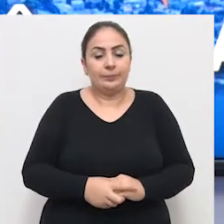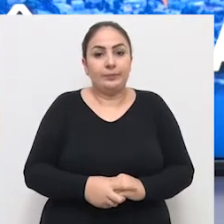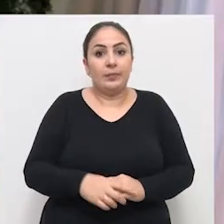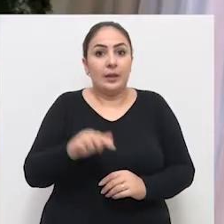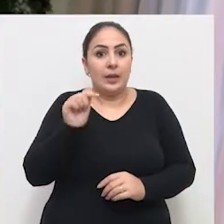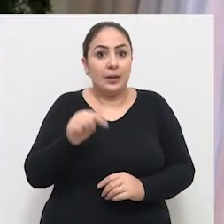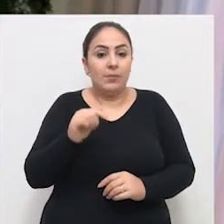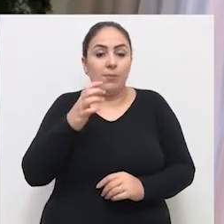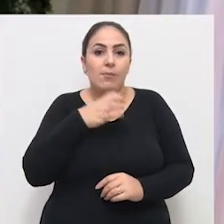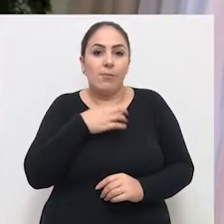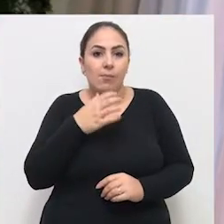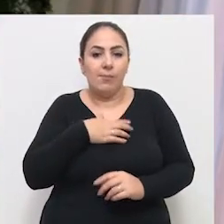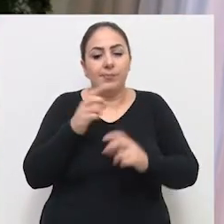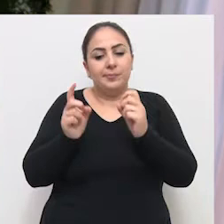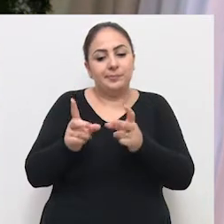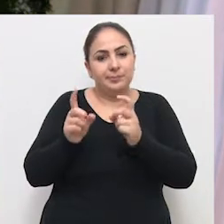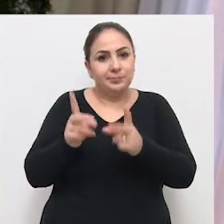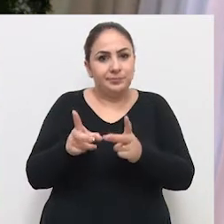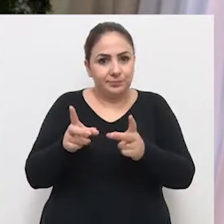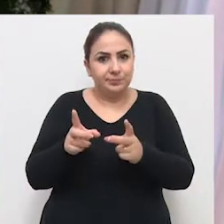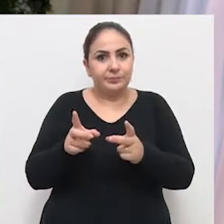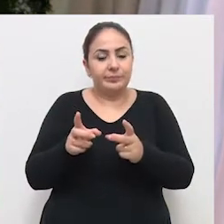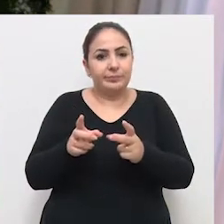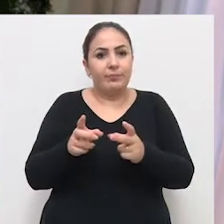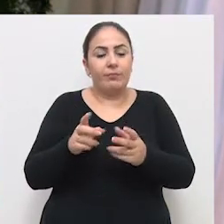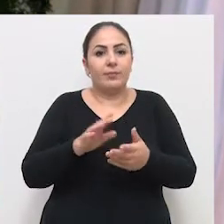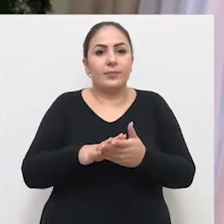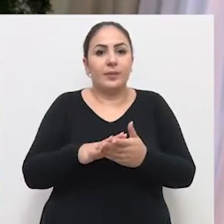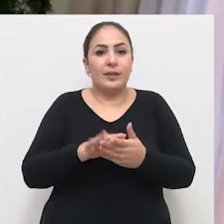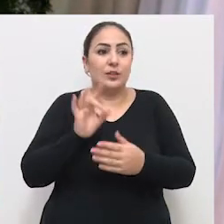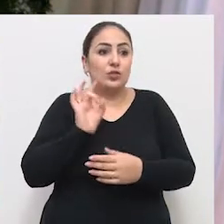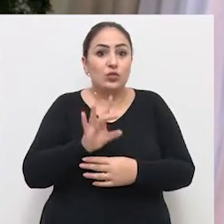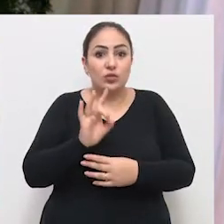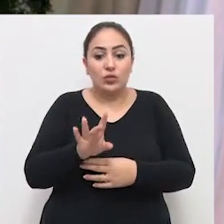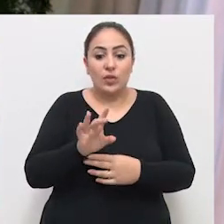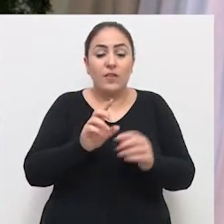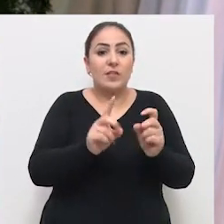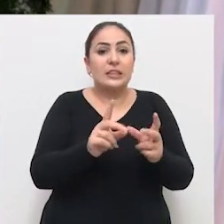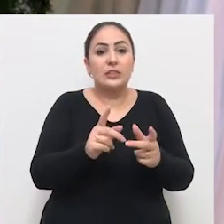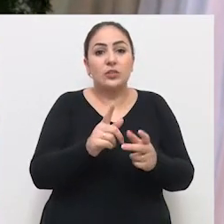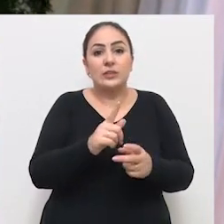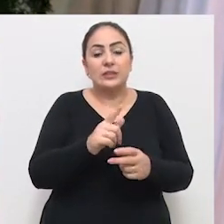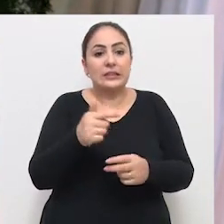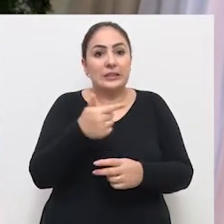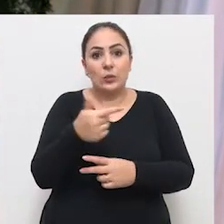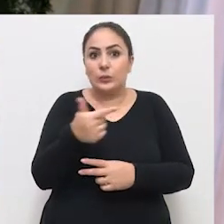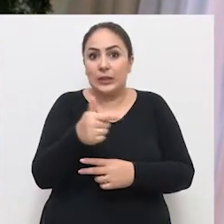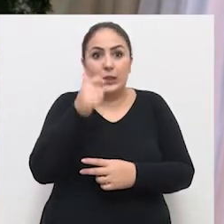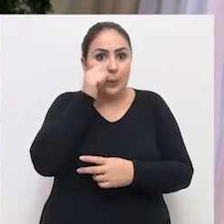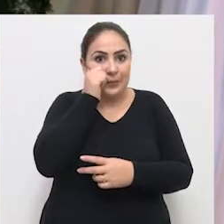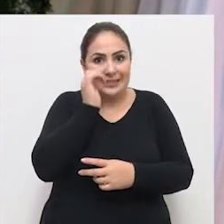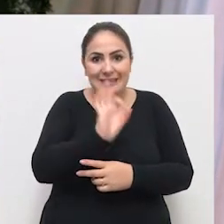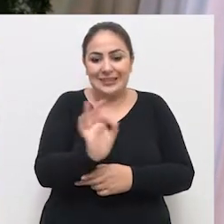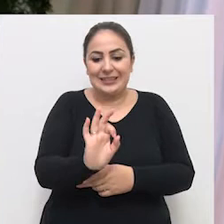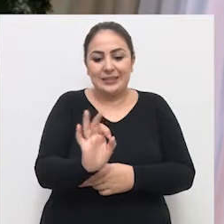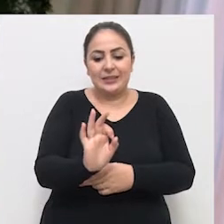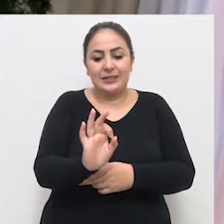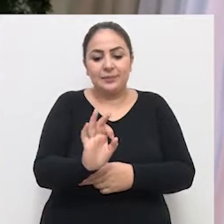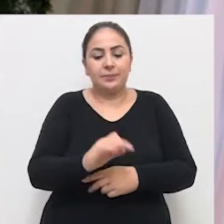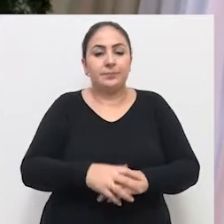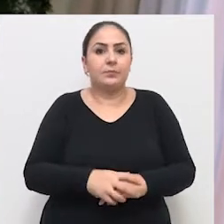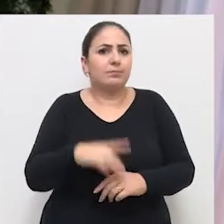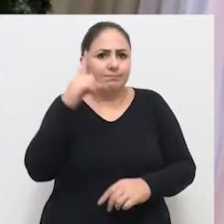comércio. Esse modo de venda, assim, comercializando apenas sem ser